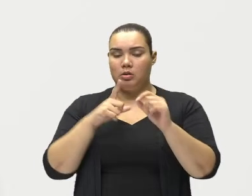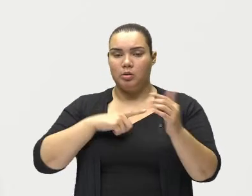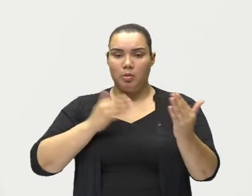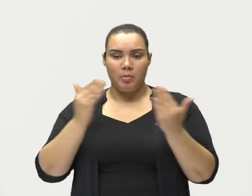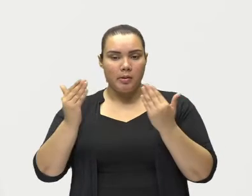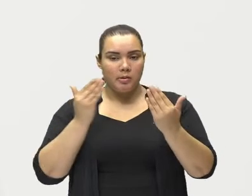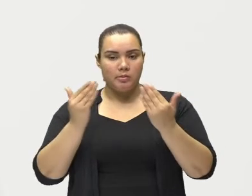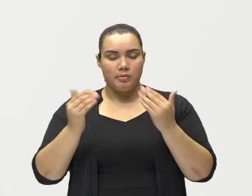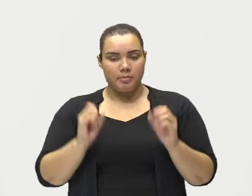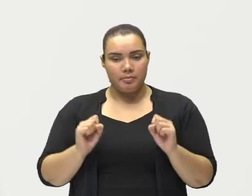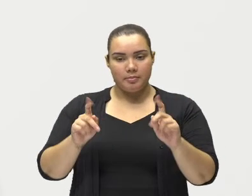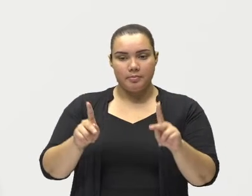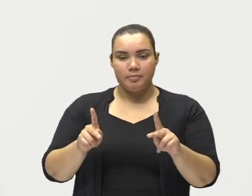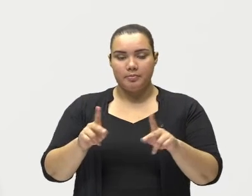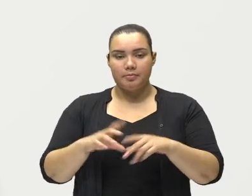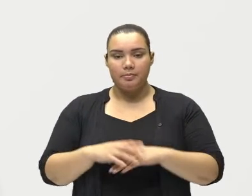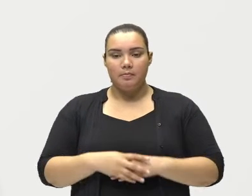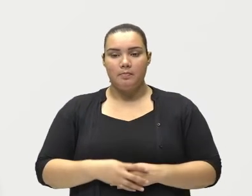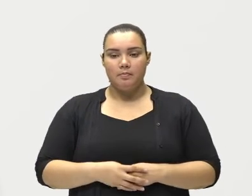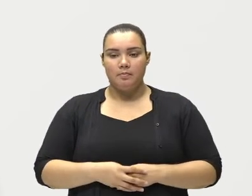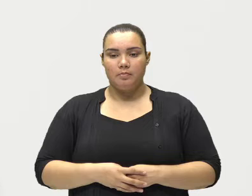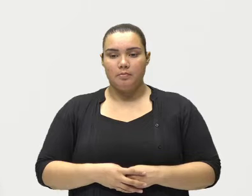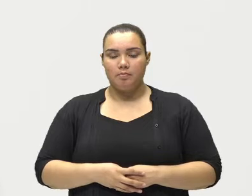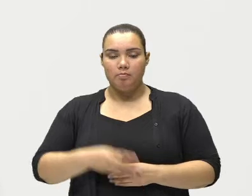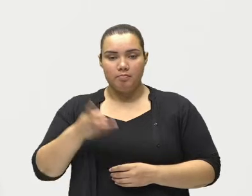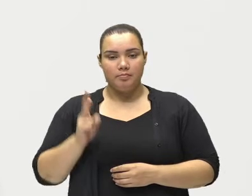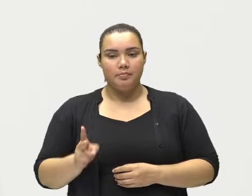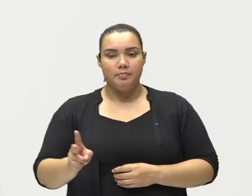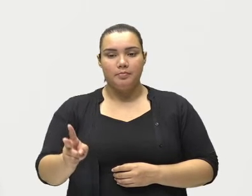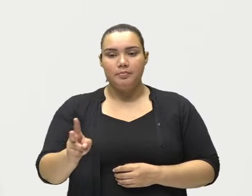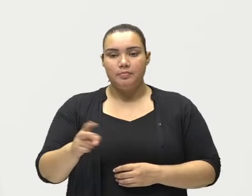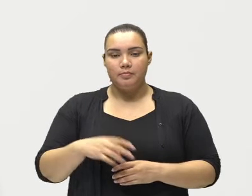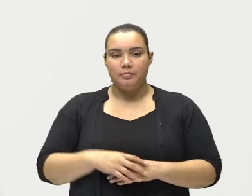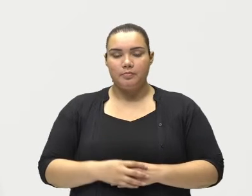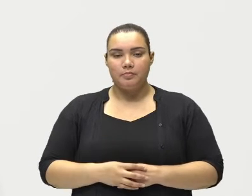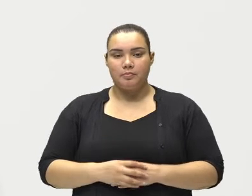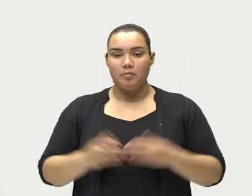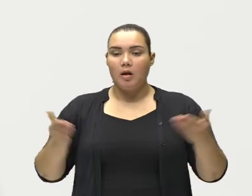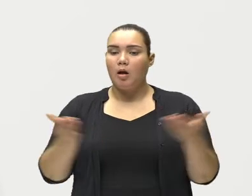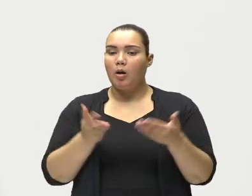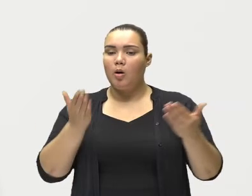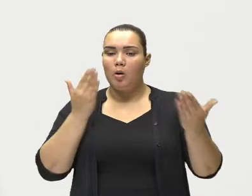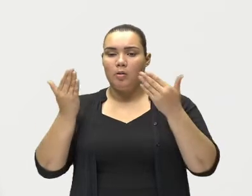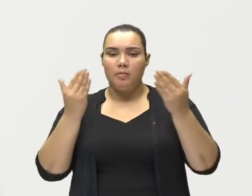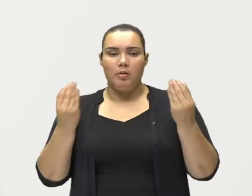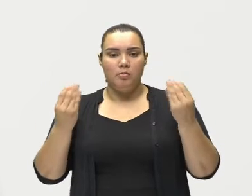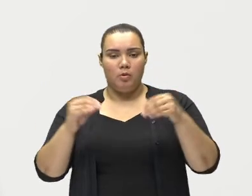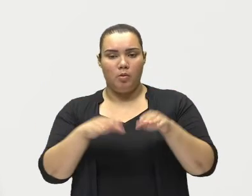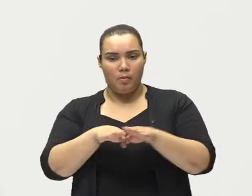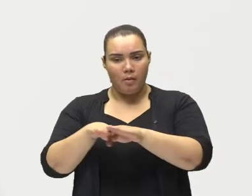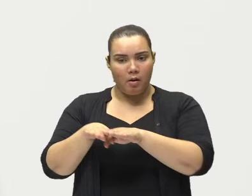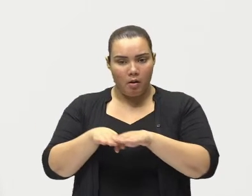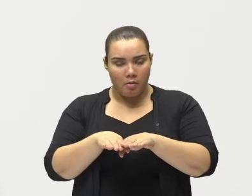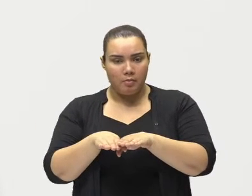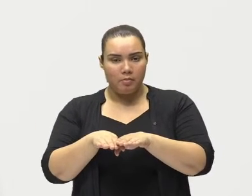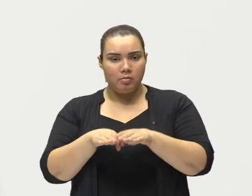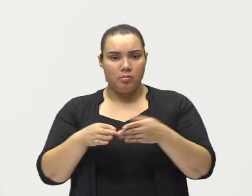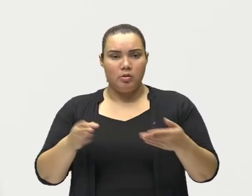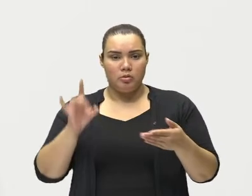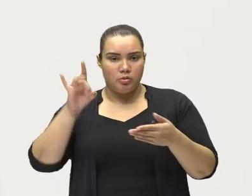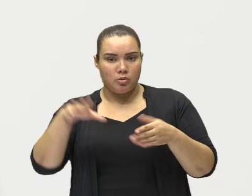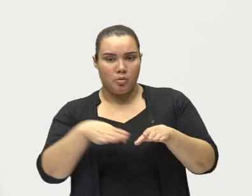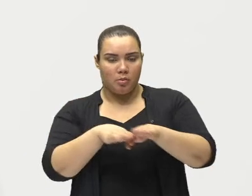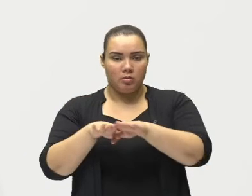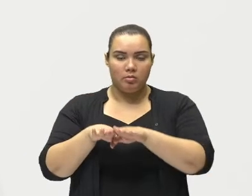comparação, ok? Muito bem. Vamos prosseguindo? Agora, essas comparações, pode ser de igualdade, professor? Só